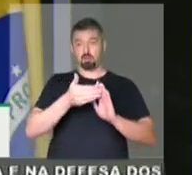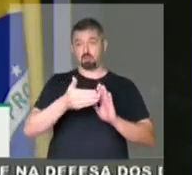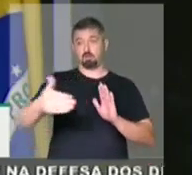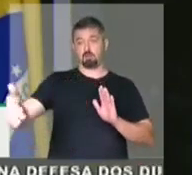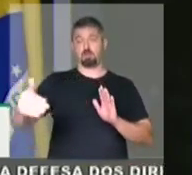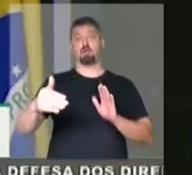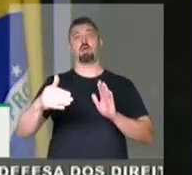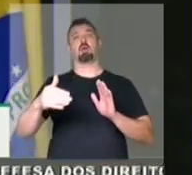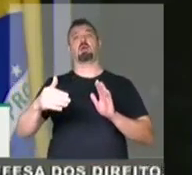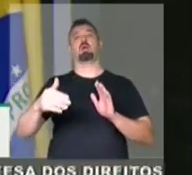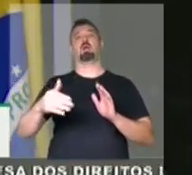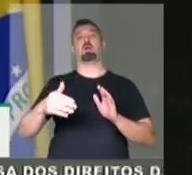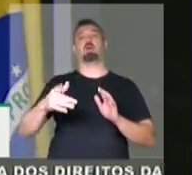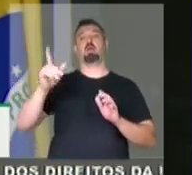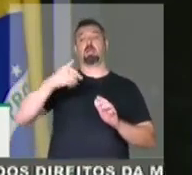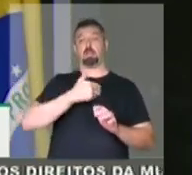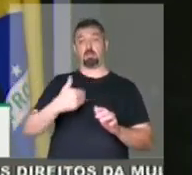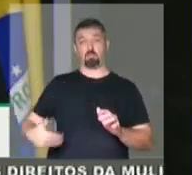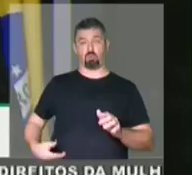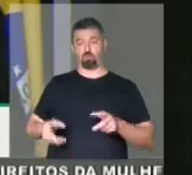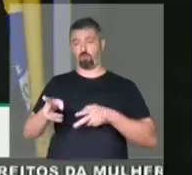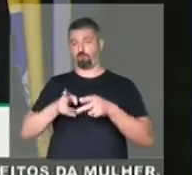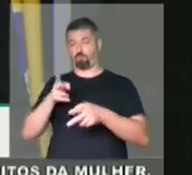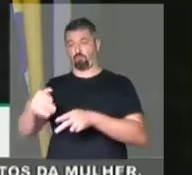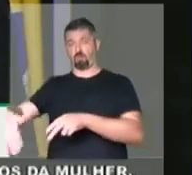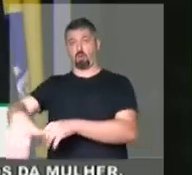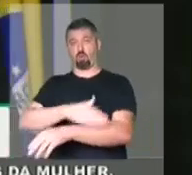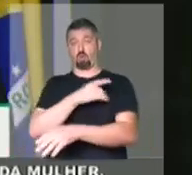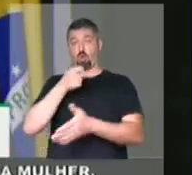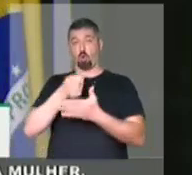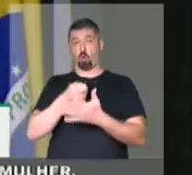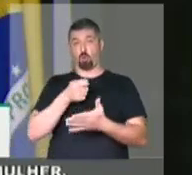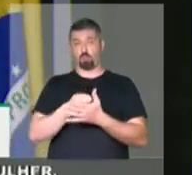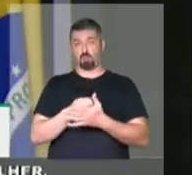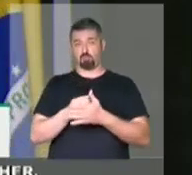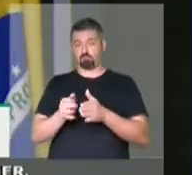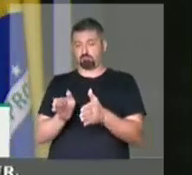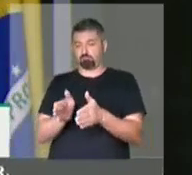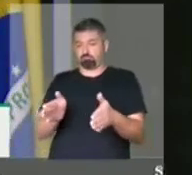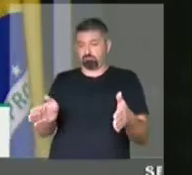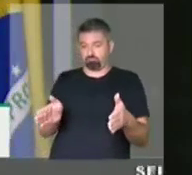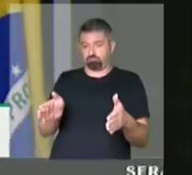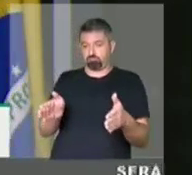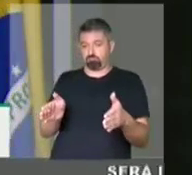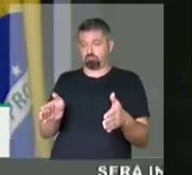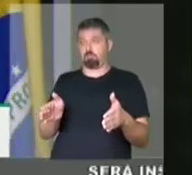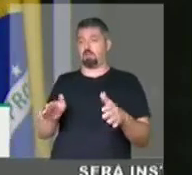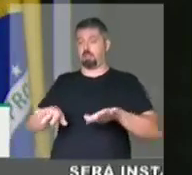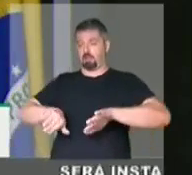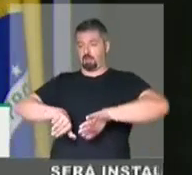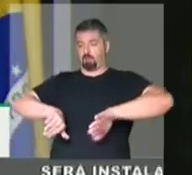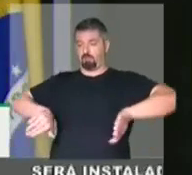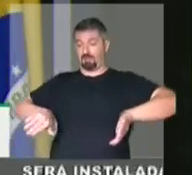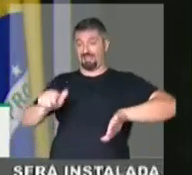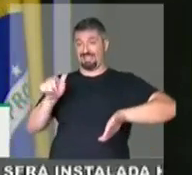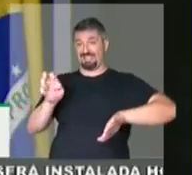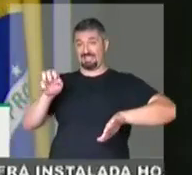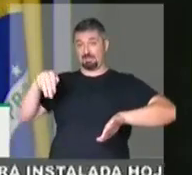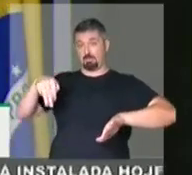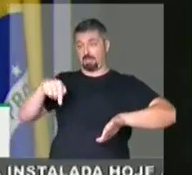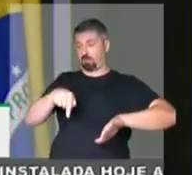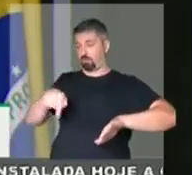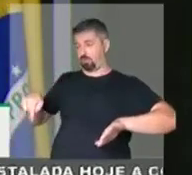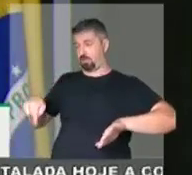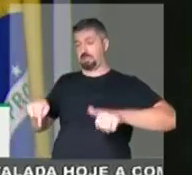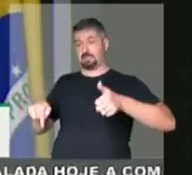faixas de domínio público das rodovias e ferrovias, será obrigatória a reserva de faixa não edificável de 15 metros